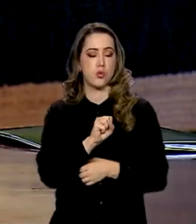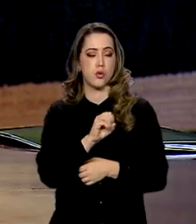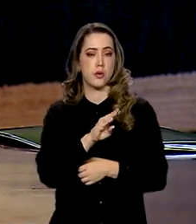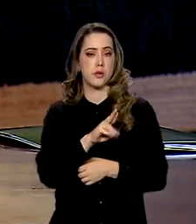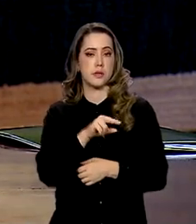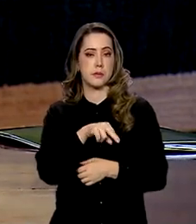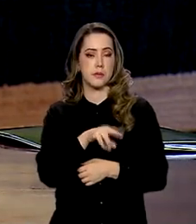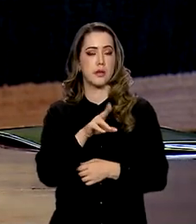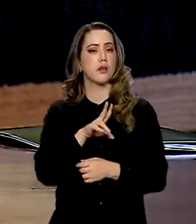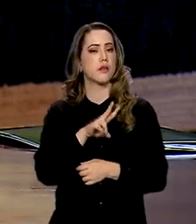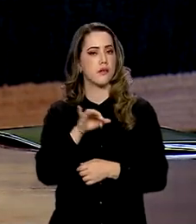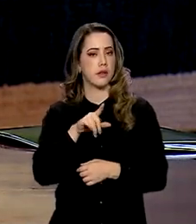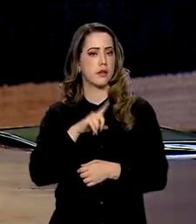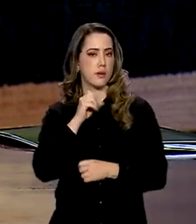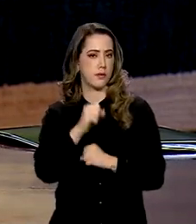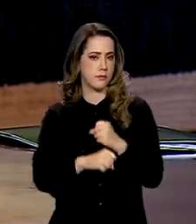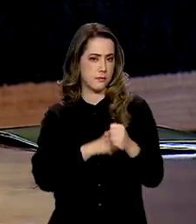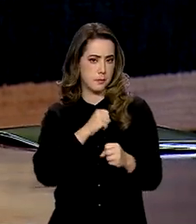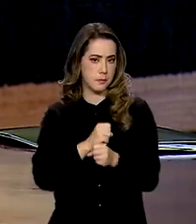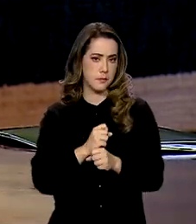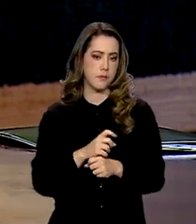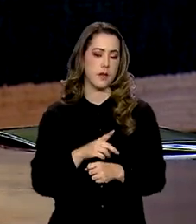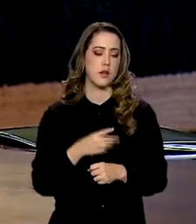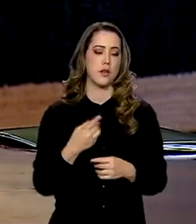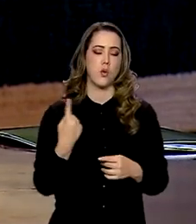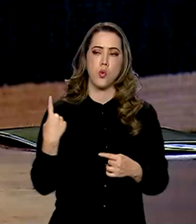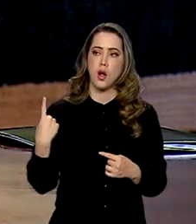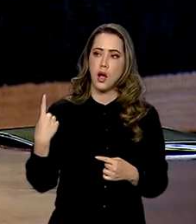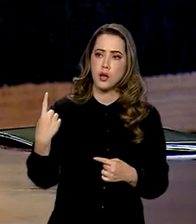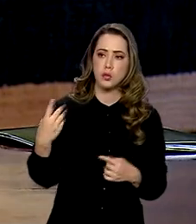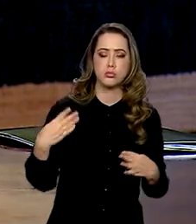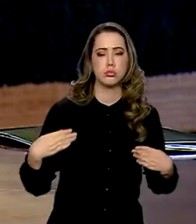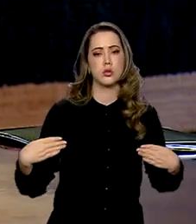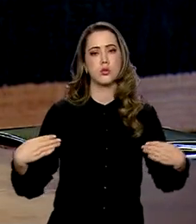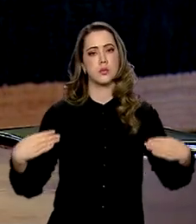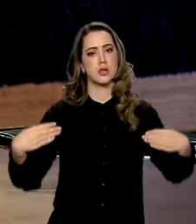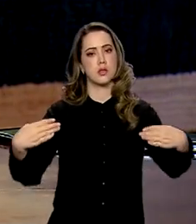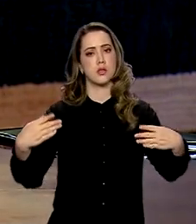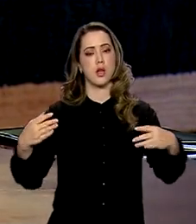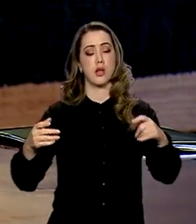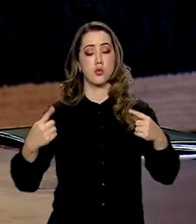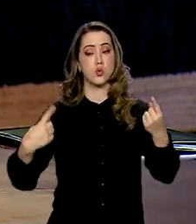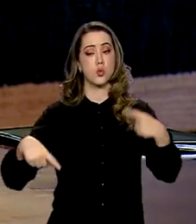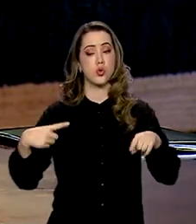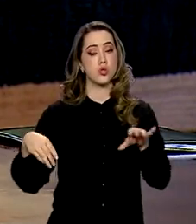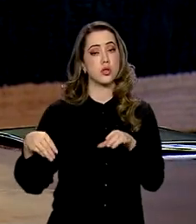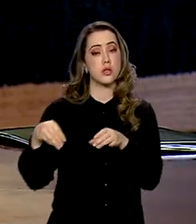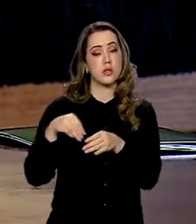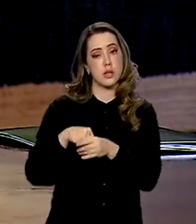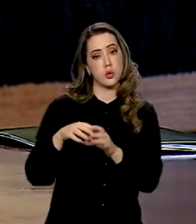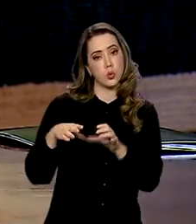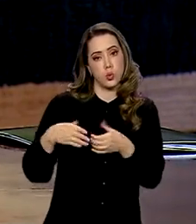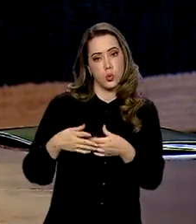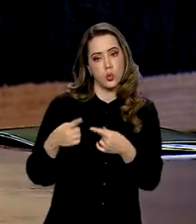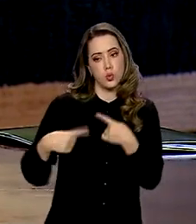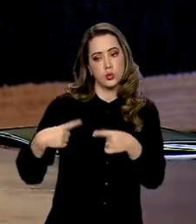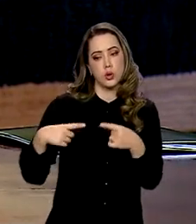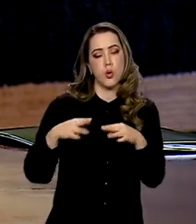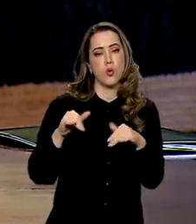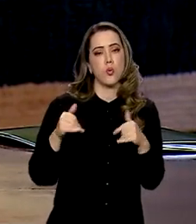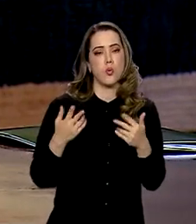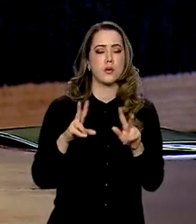o ano que vem então cada Ministério levantar na sua área quais os temas na